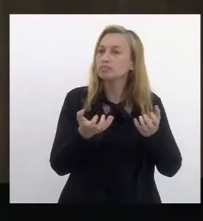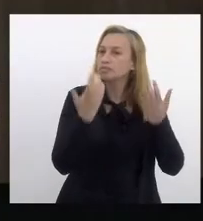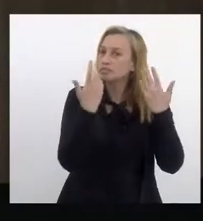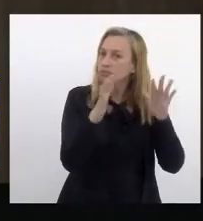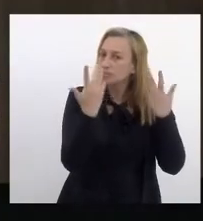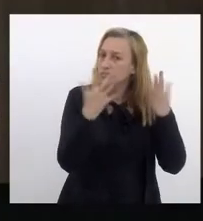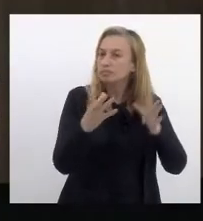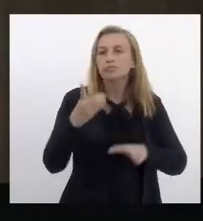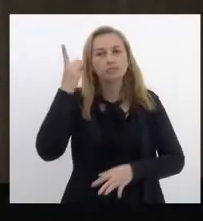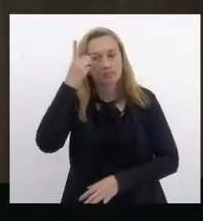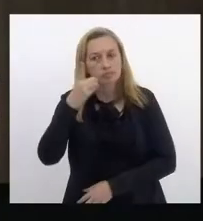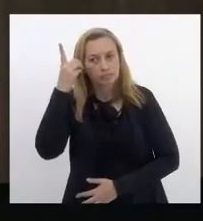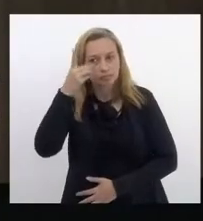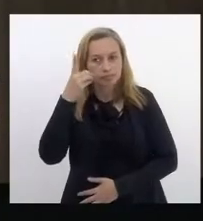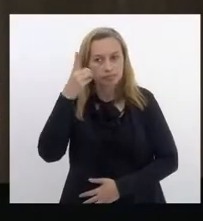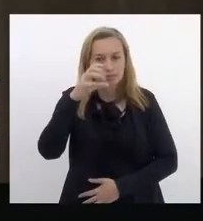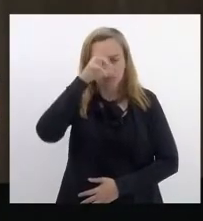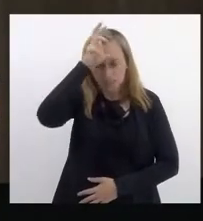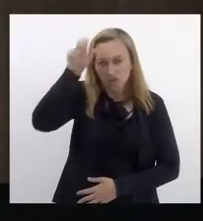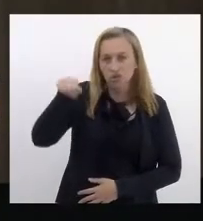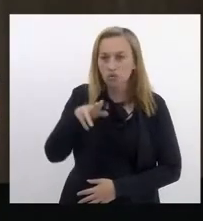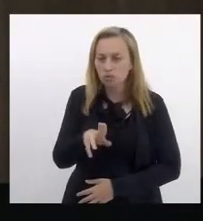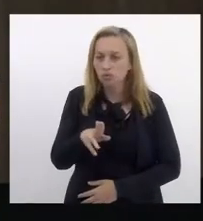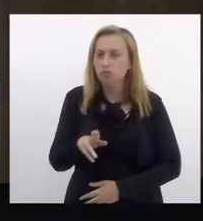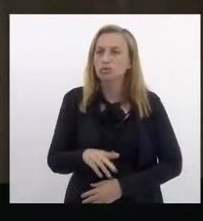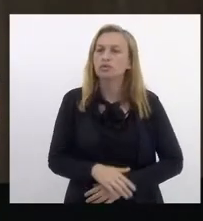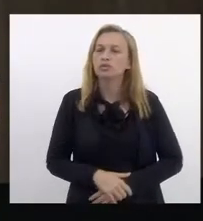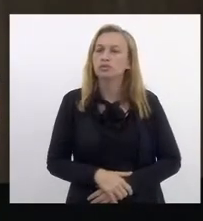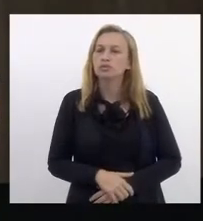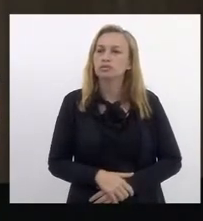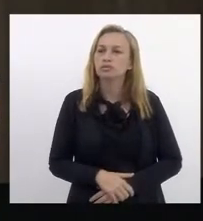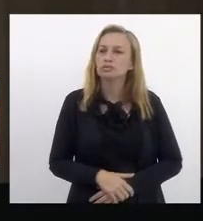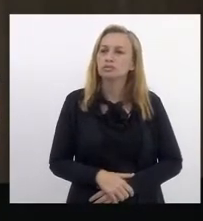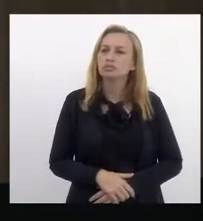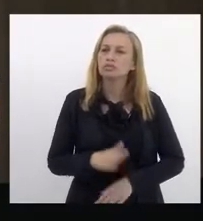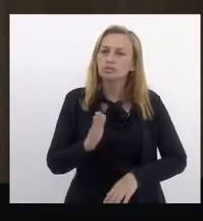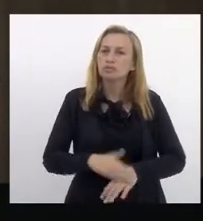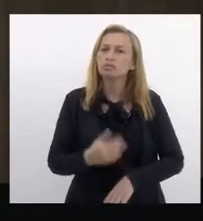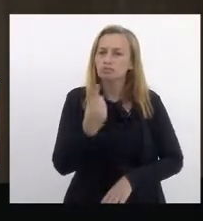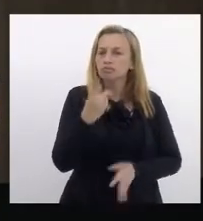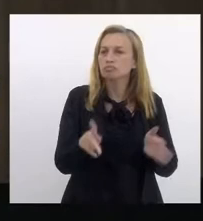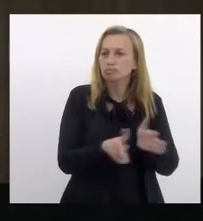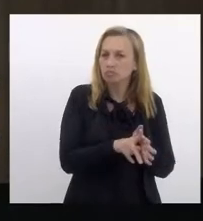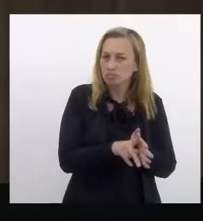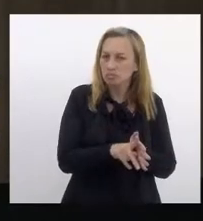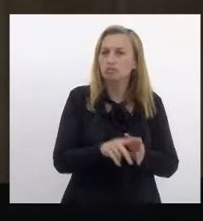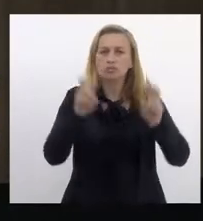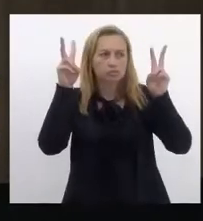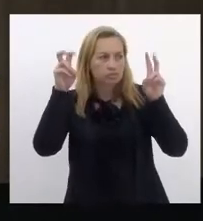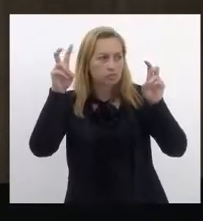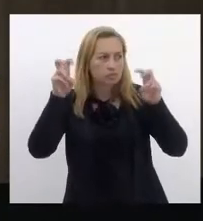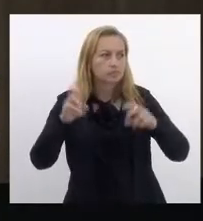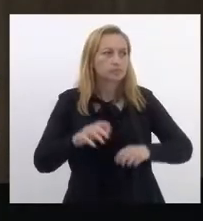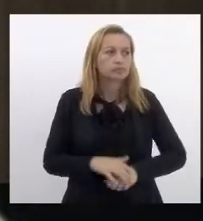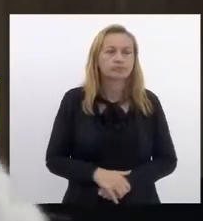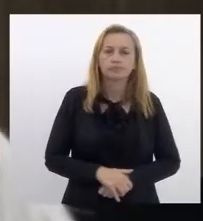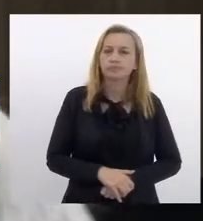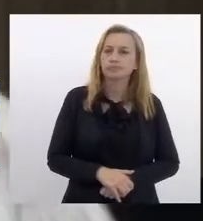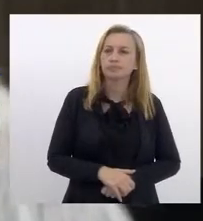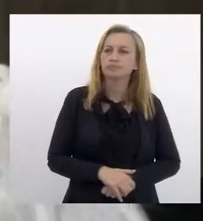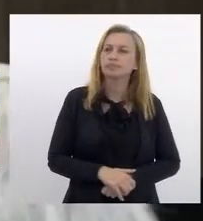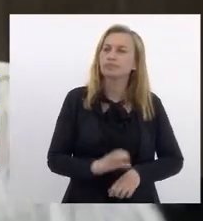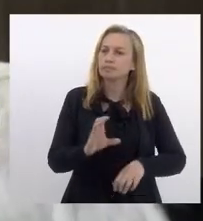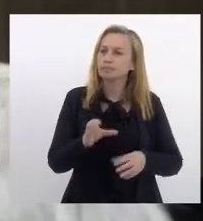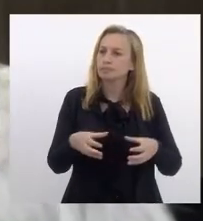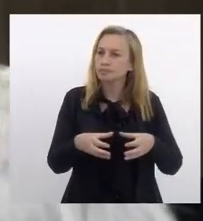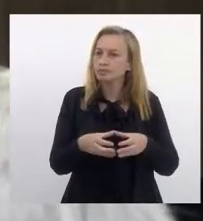deputada Tia Ju, que traz mais um projeto sobre esse tema. Portanto, na Comissão